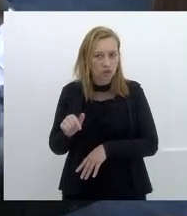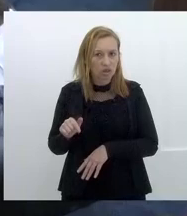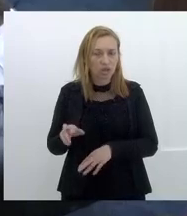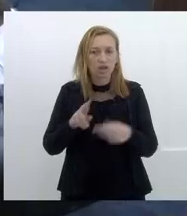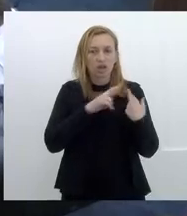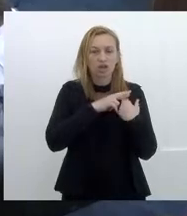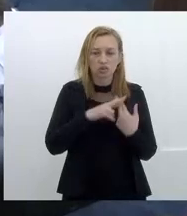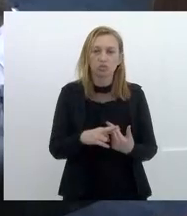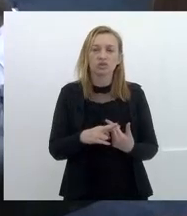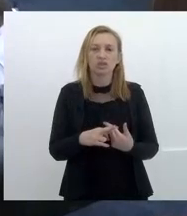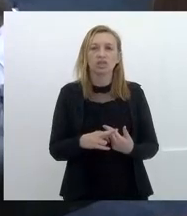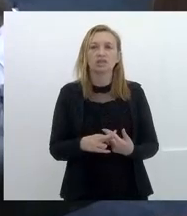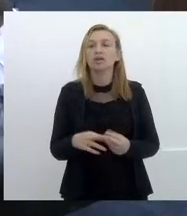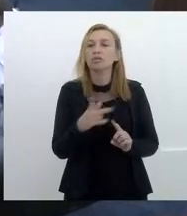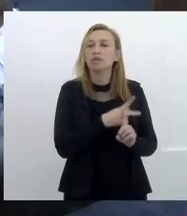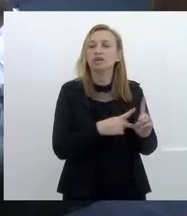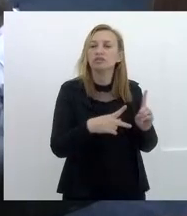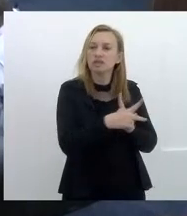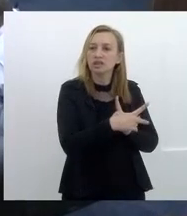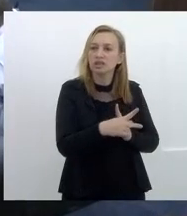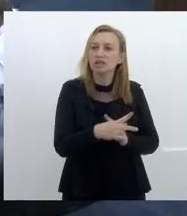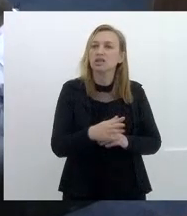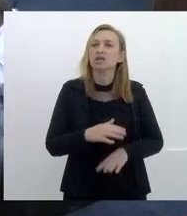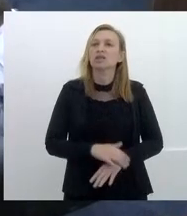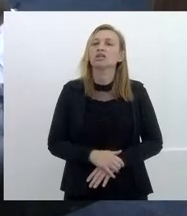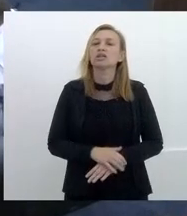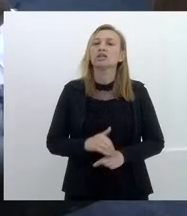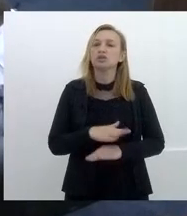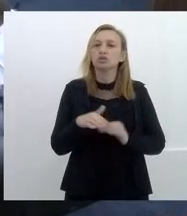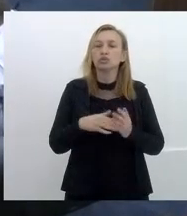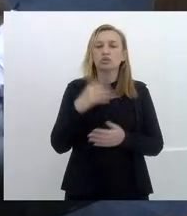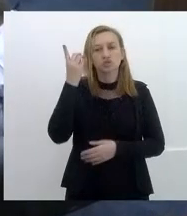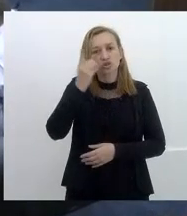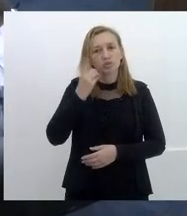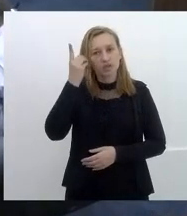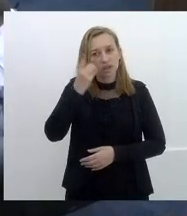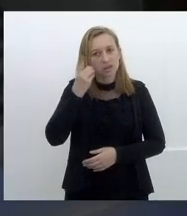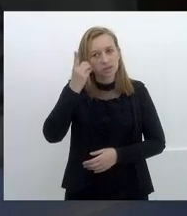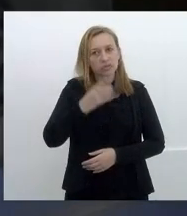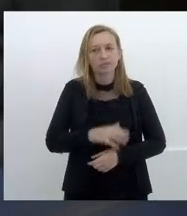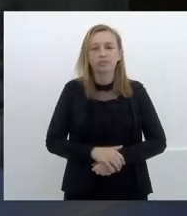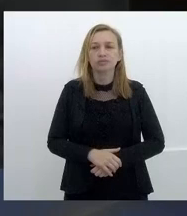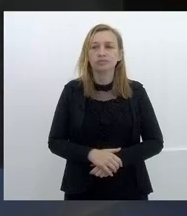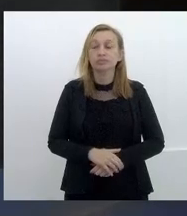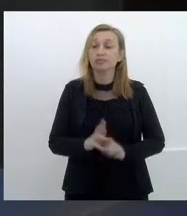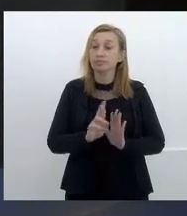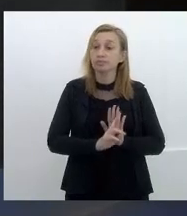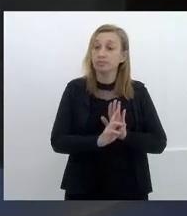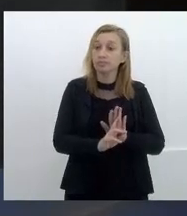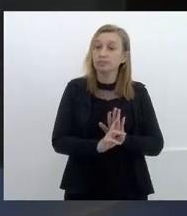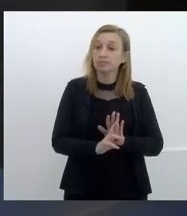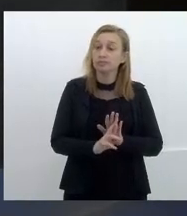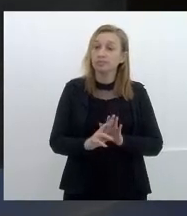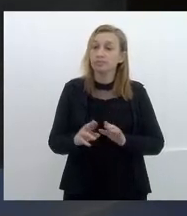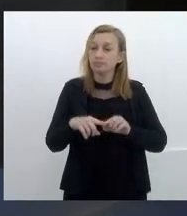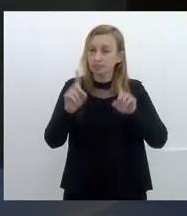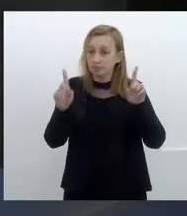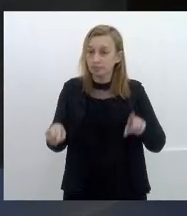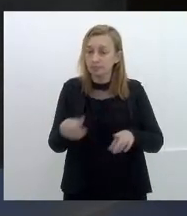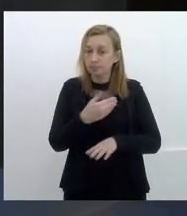responsável pela previdência a senhora das deputadas e deputados representantes dos Servidores